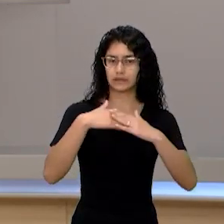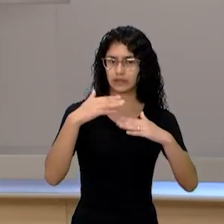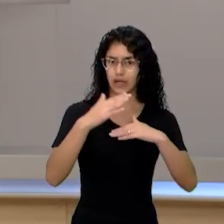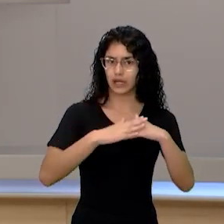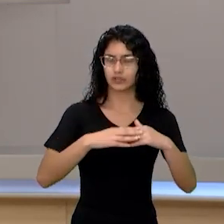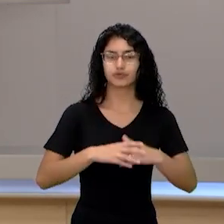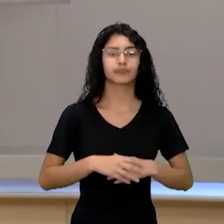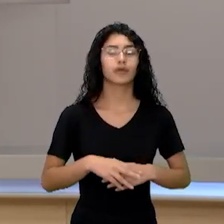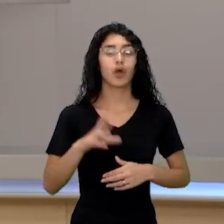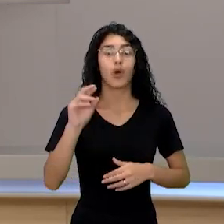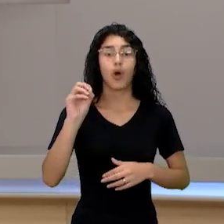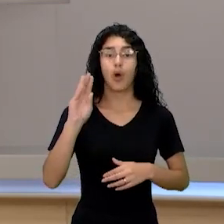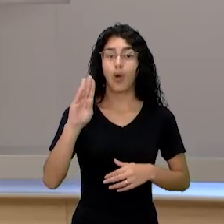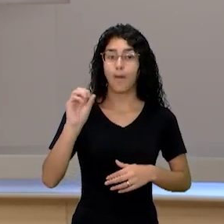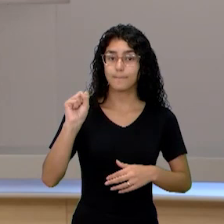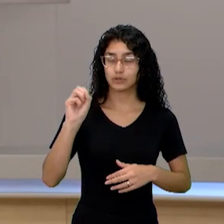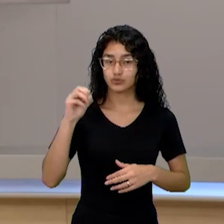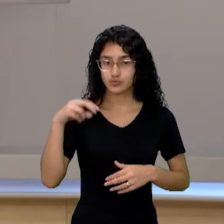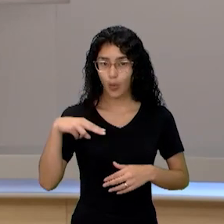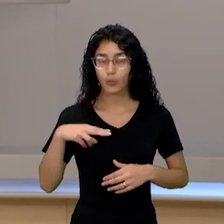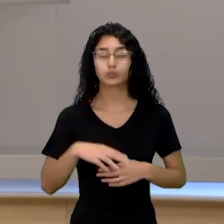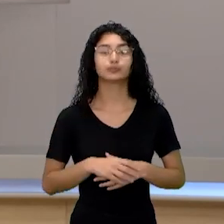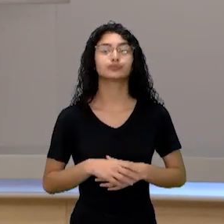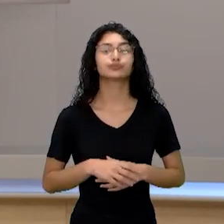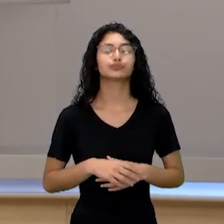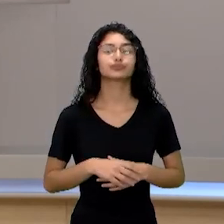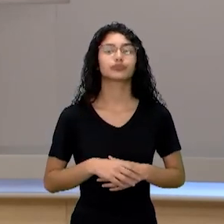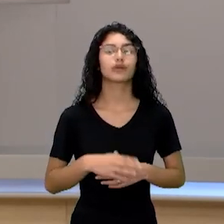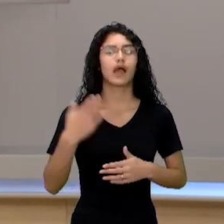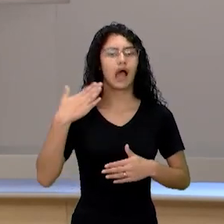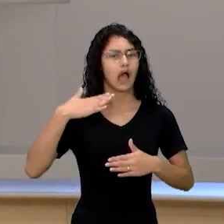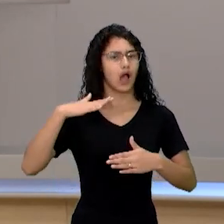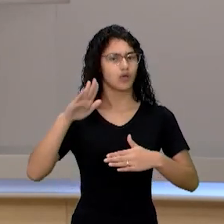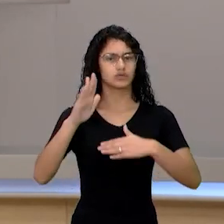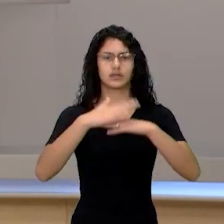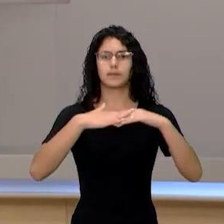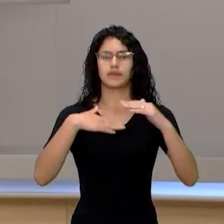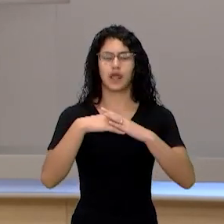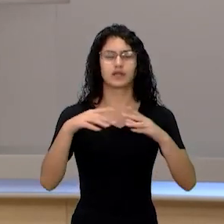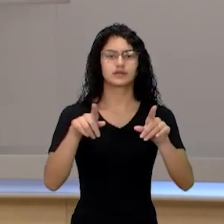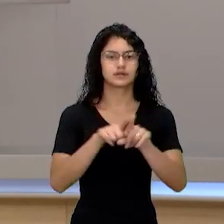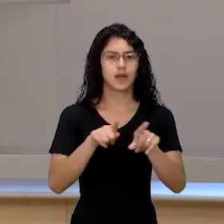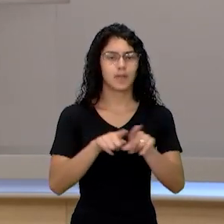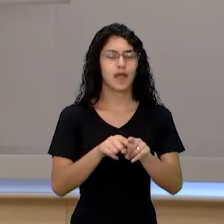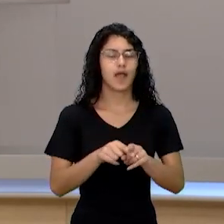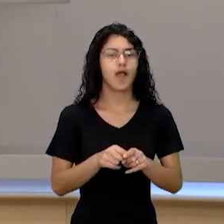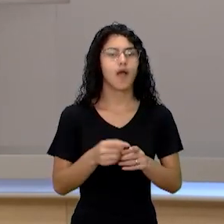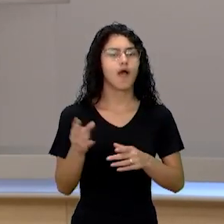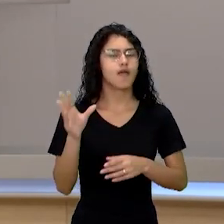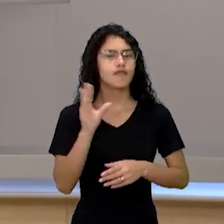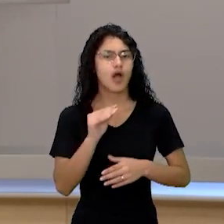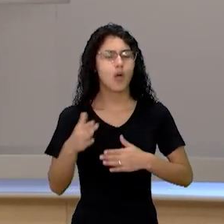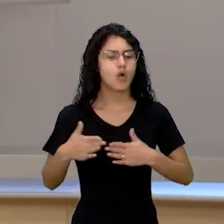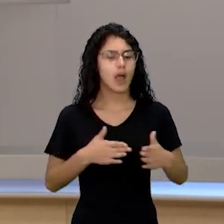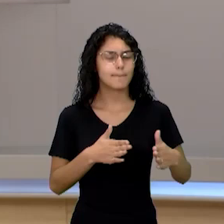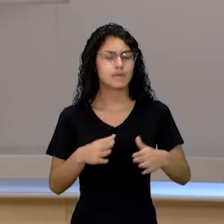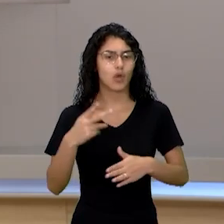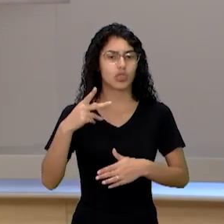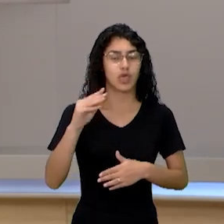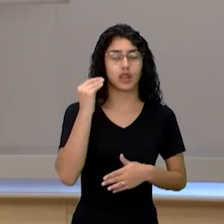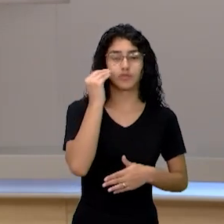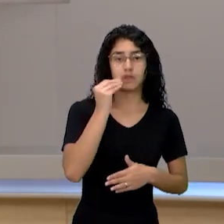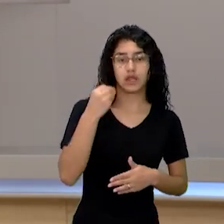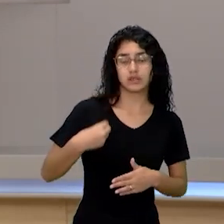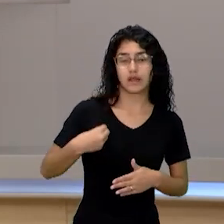superdotação. Robson também, que é uma pessoa com altas habilidades e superdotação, para falar um pouquinho sobre a trajetória dele, sobre as experiências